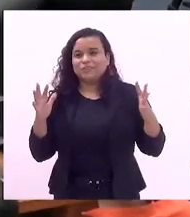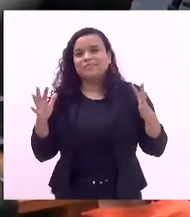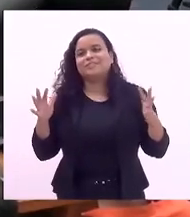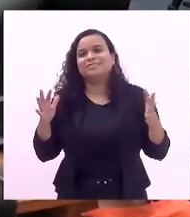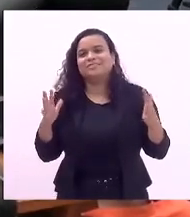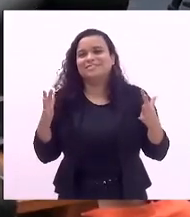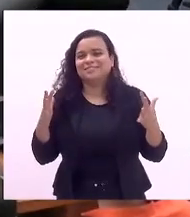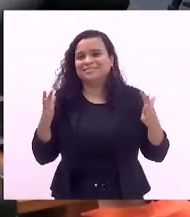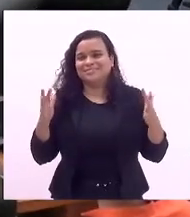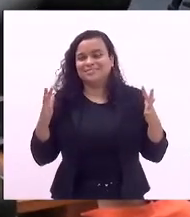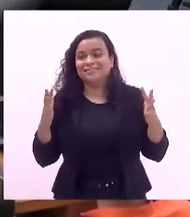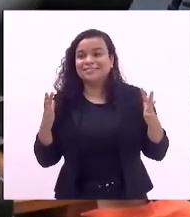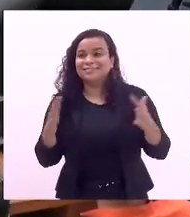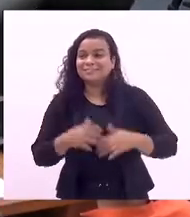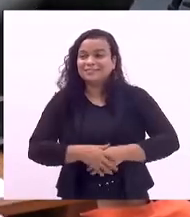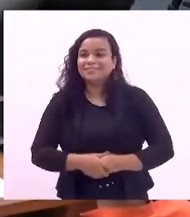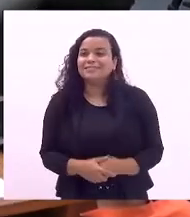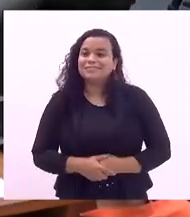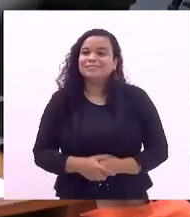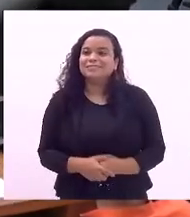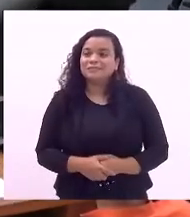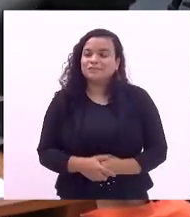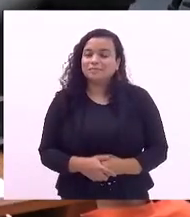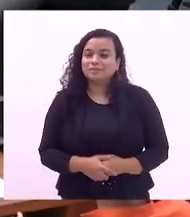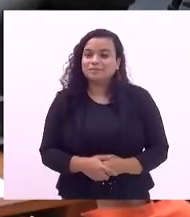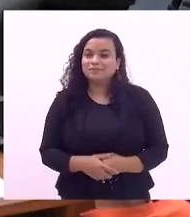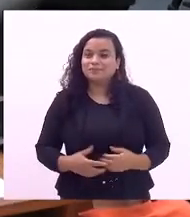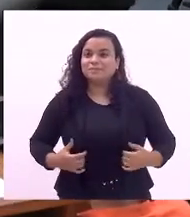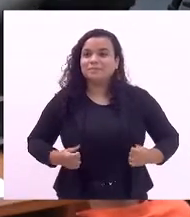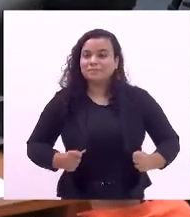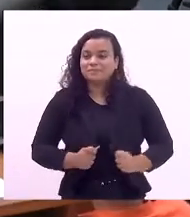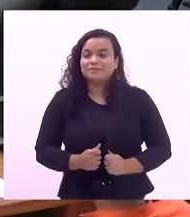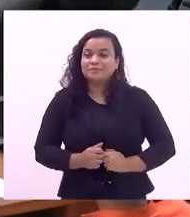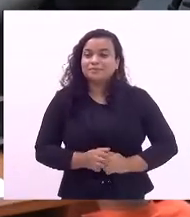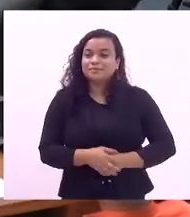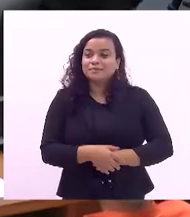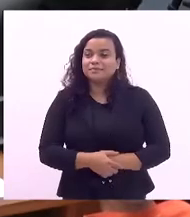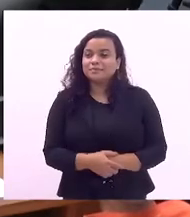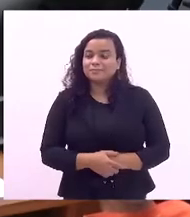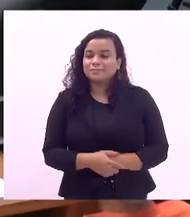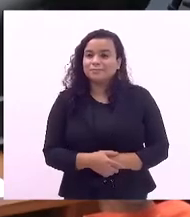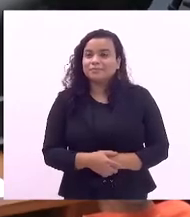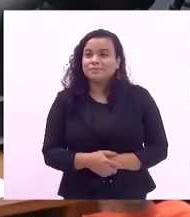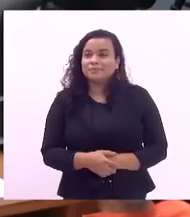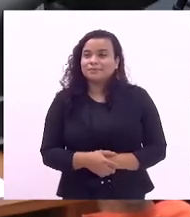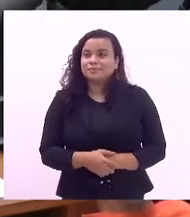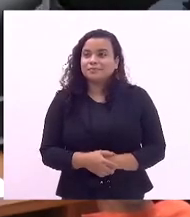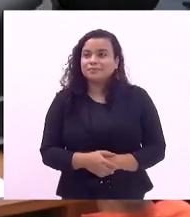E aí E aí